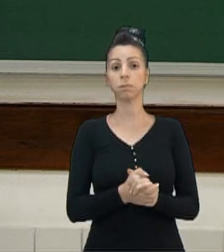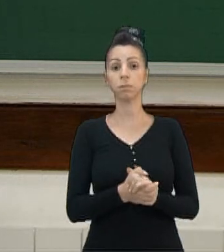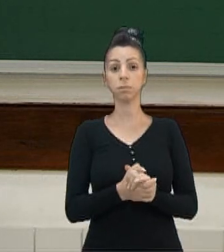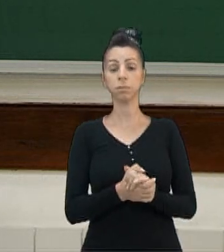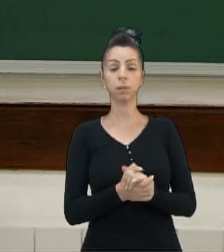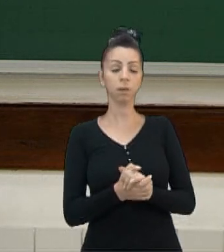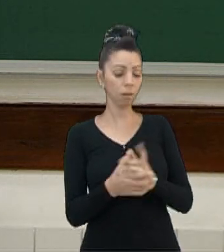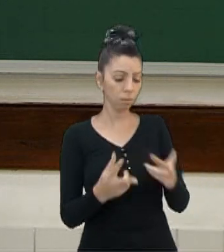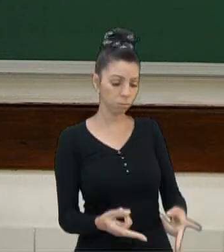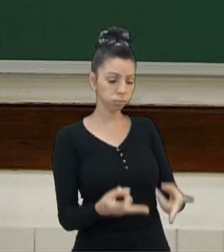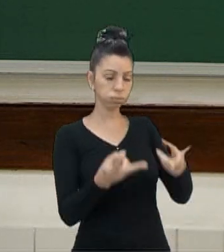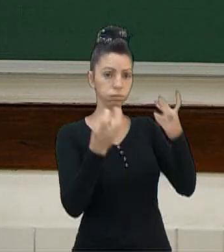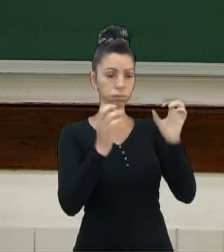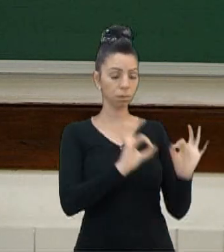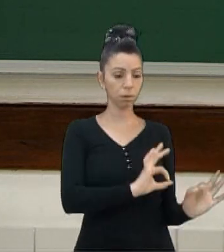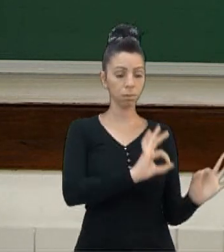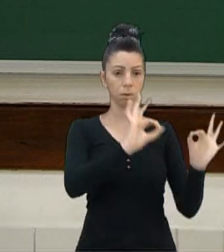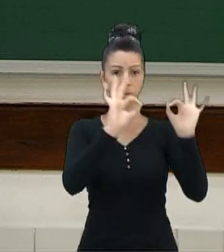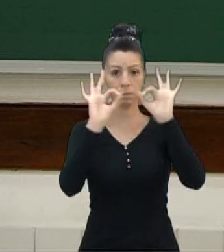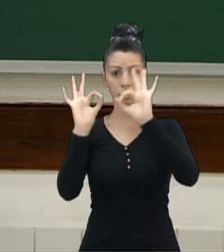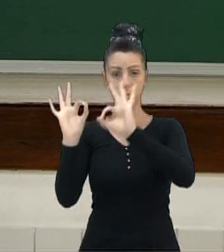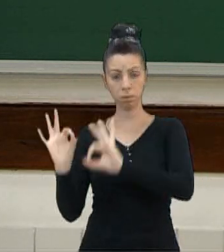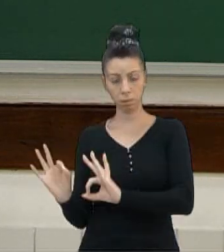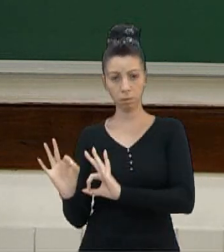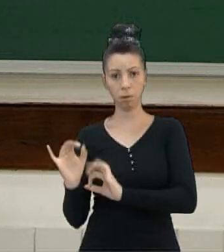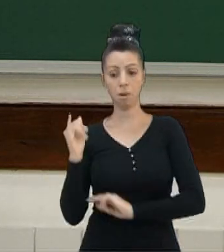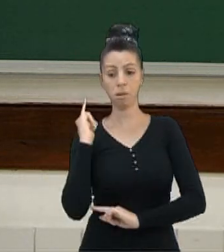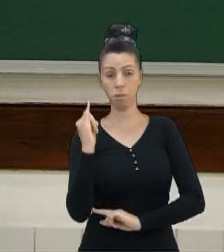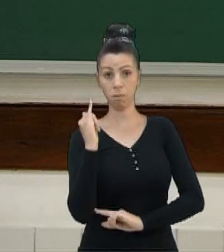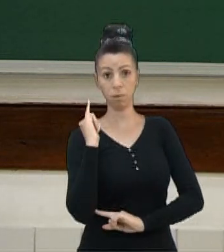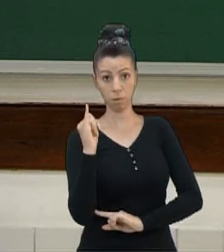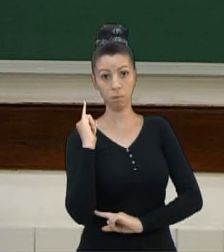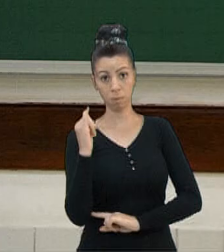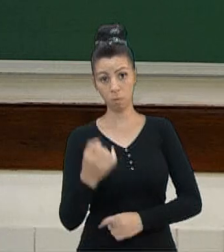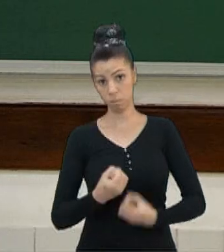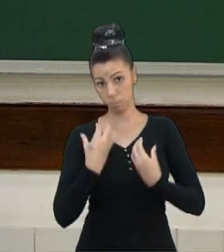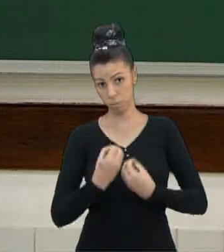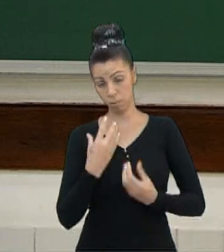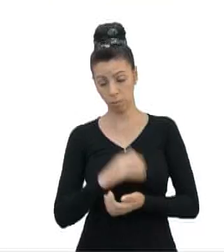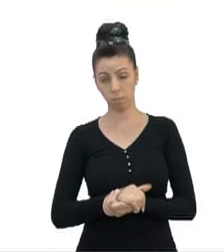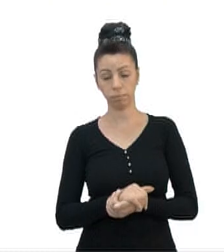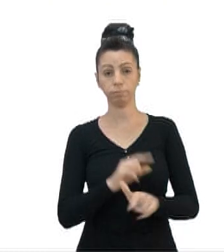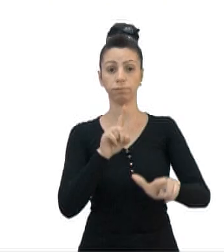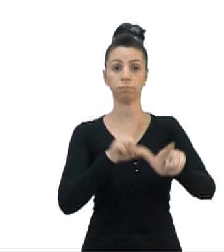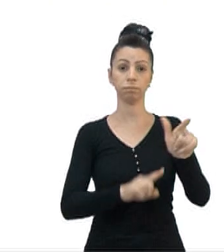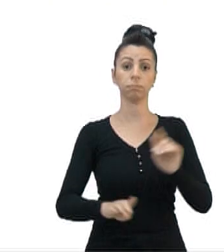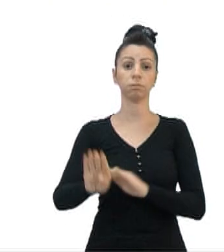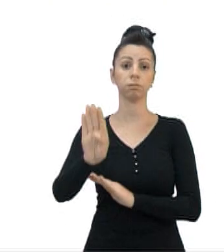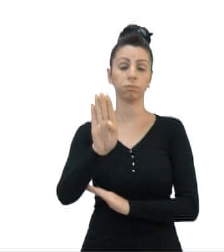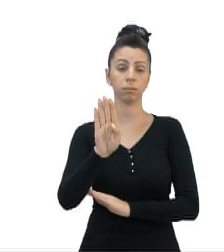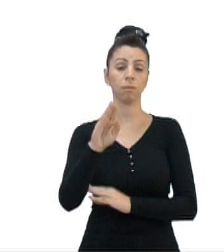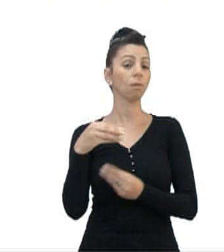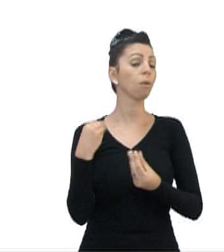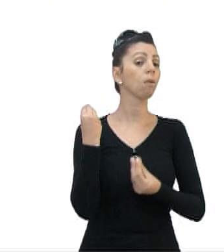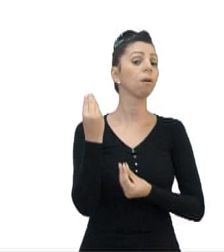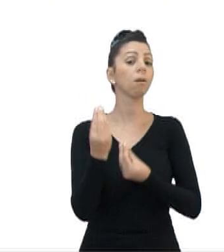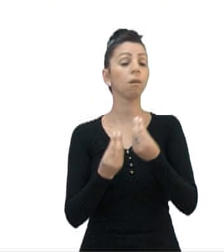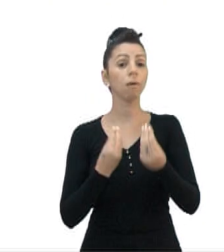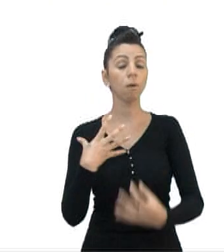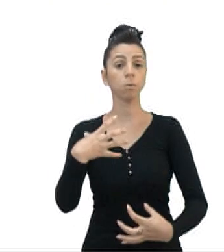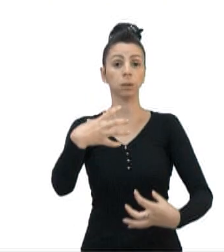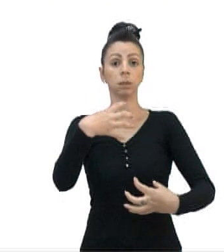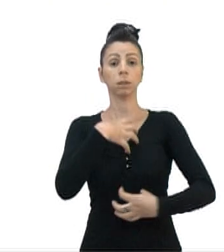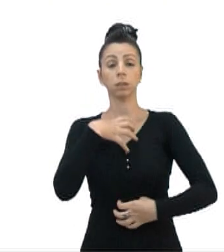uma cena. O eu lírico é o narrador do poema, lembrando isso, tá certo? Letra B. Como se sentiu o eu lírico ao ver